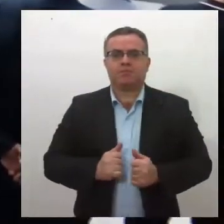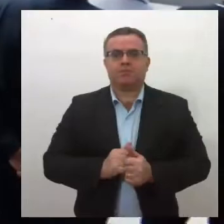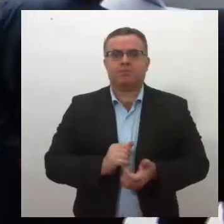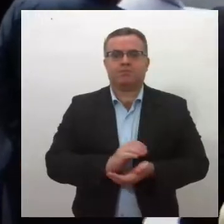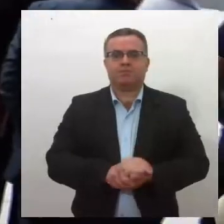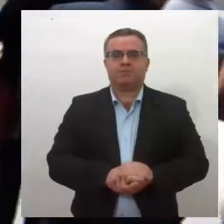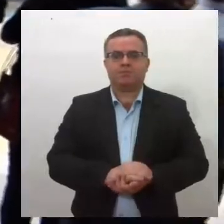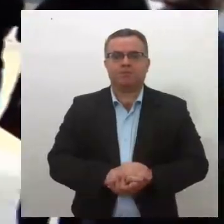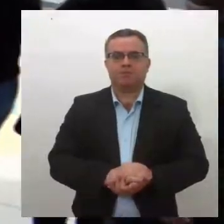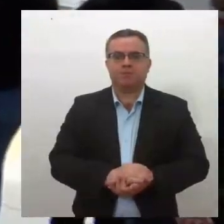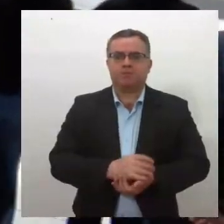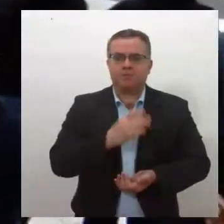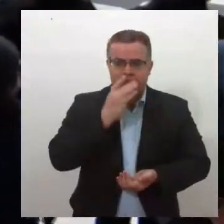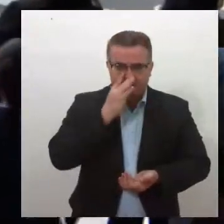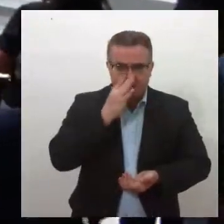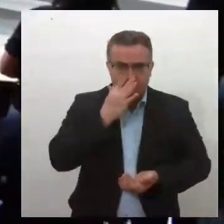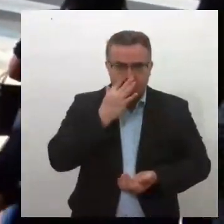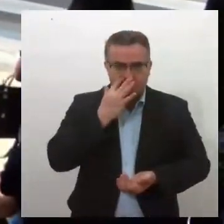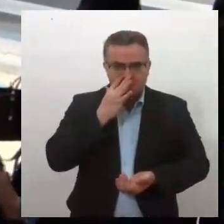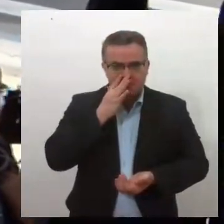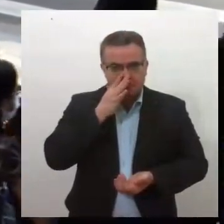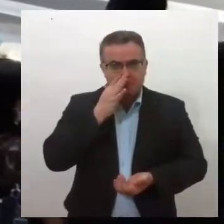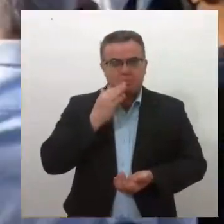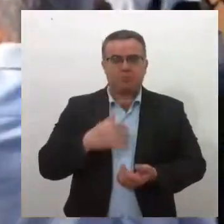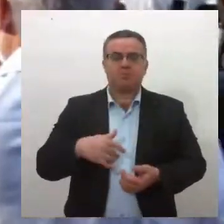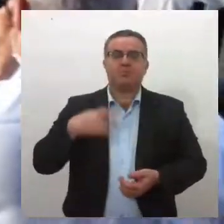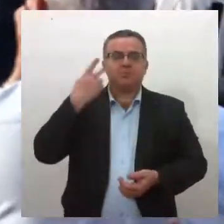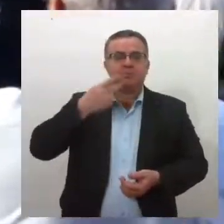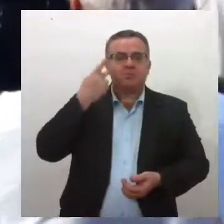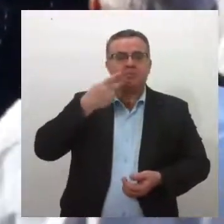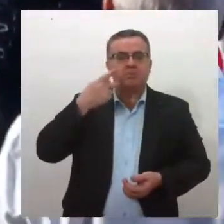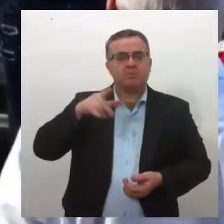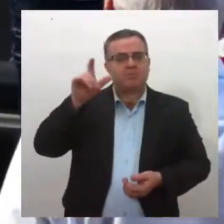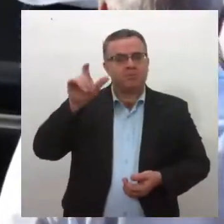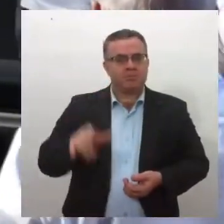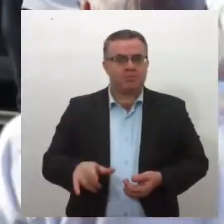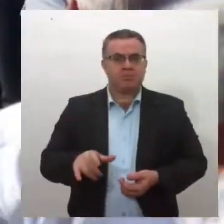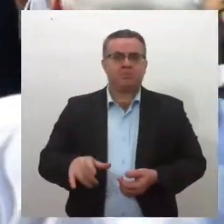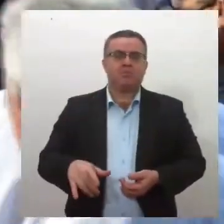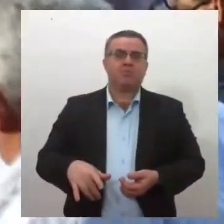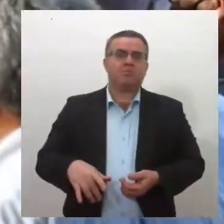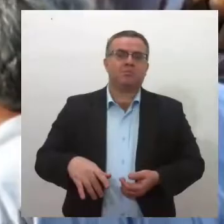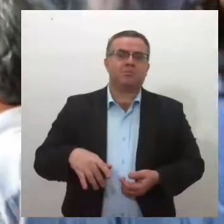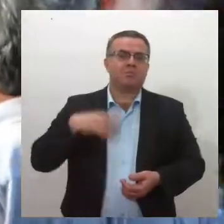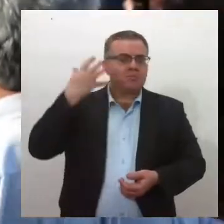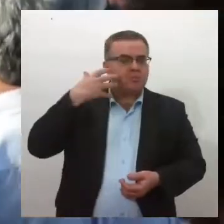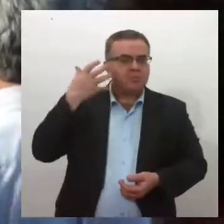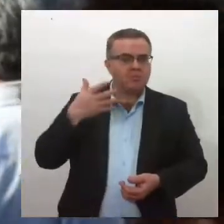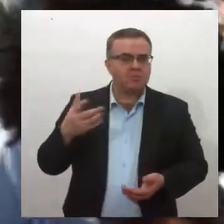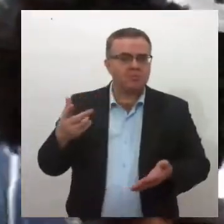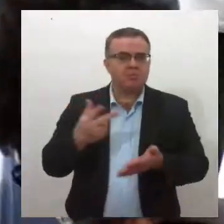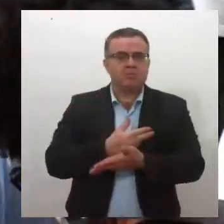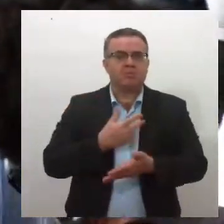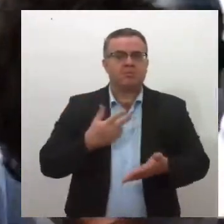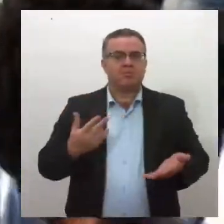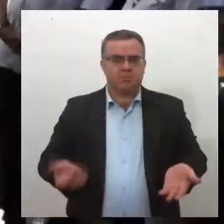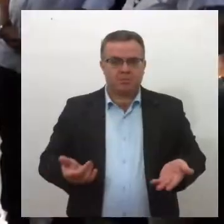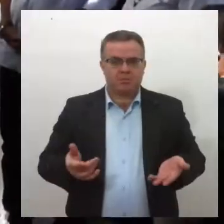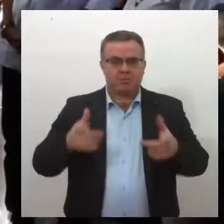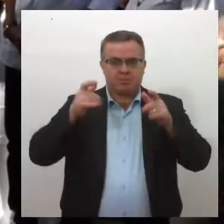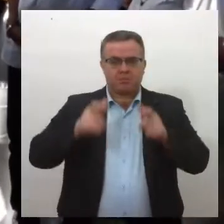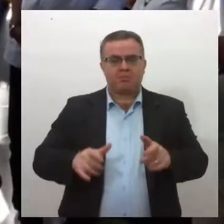O velório do comunicador, político e desportista Reinaldo Moura aconteceu no hall da